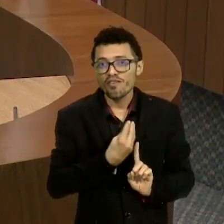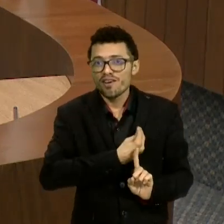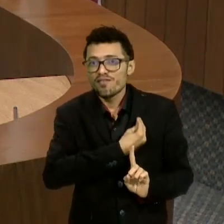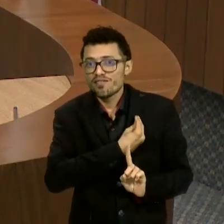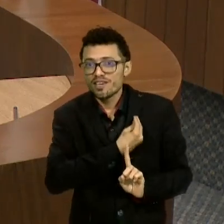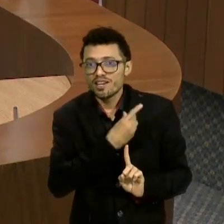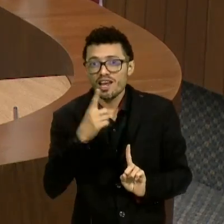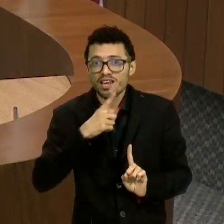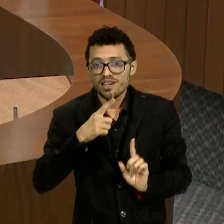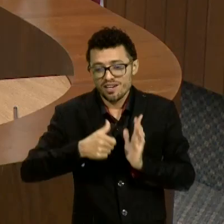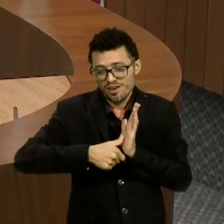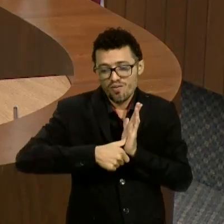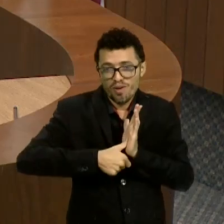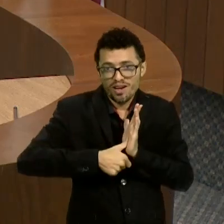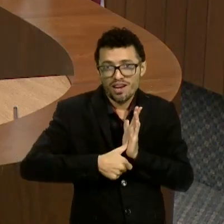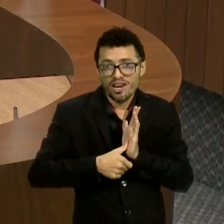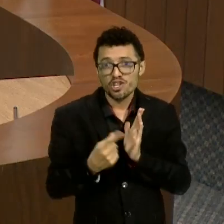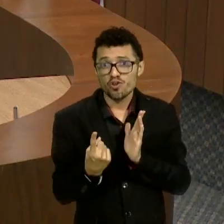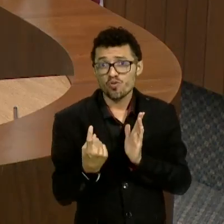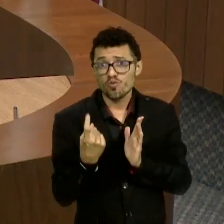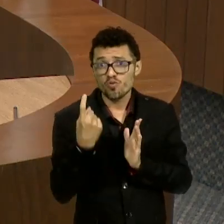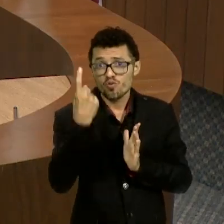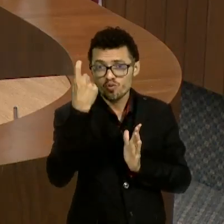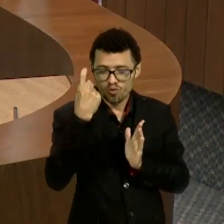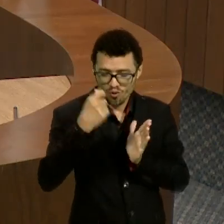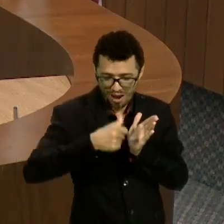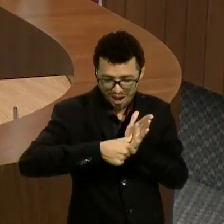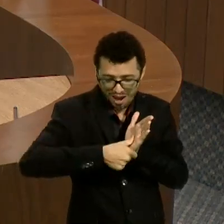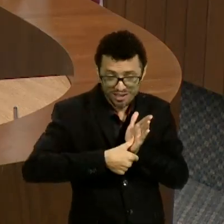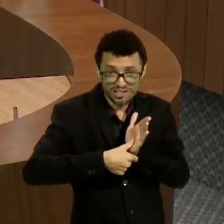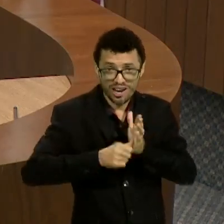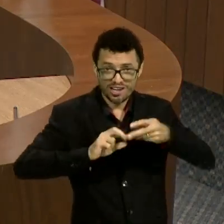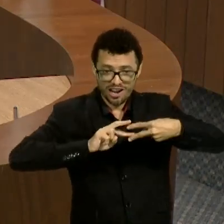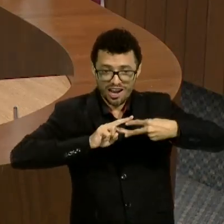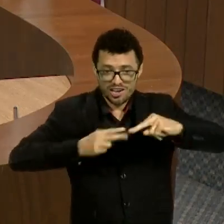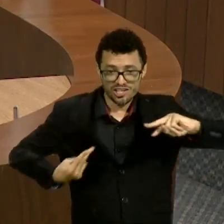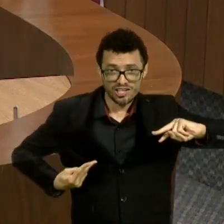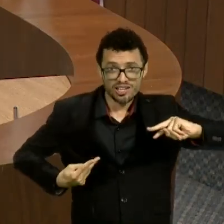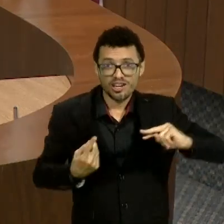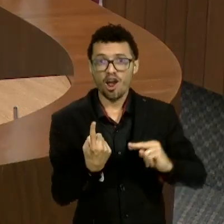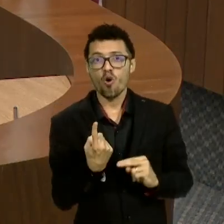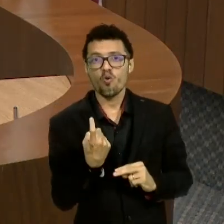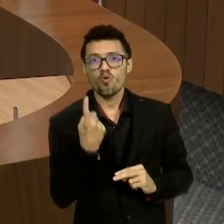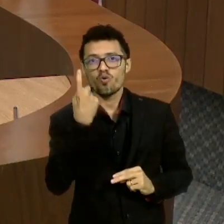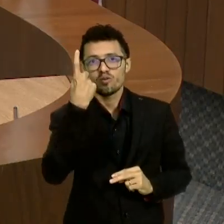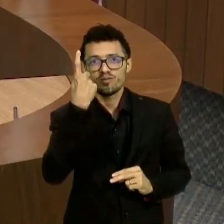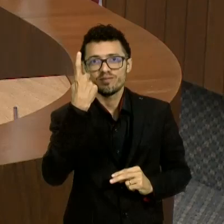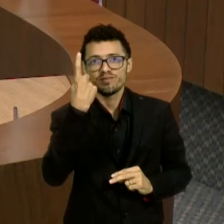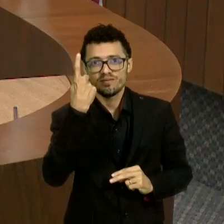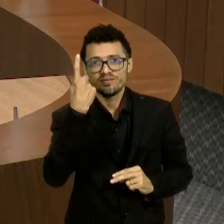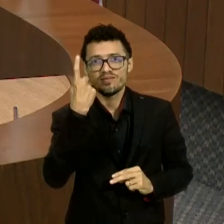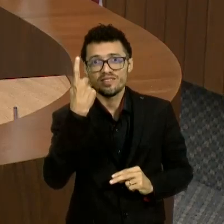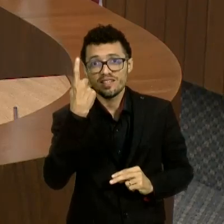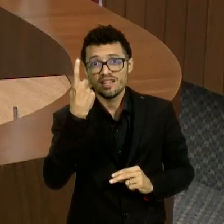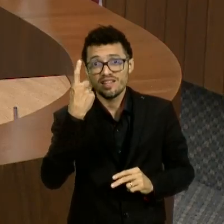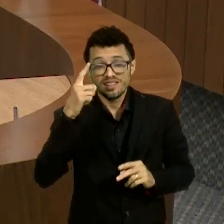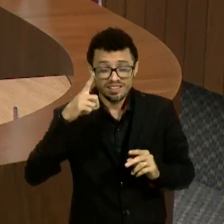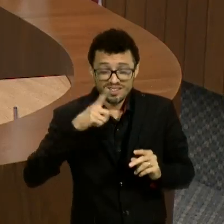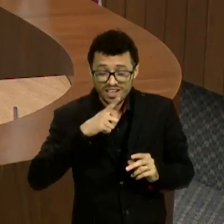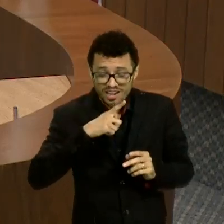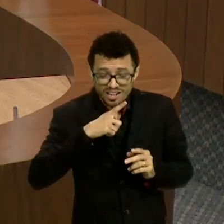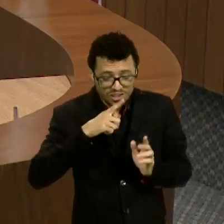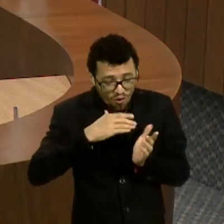único repito com o código genético único desde a concepção o